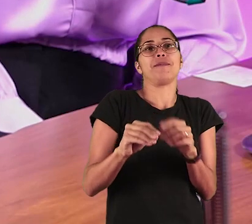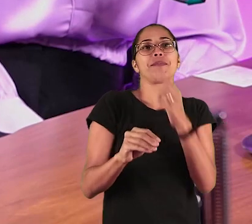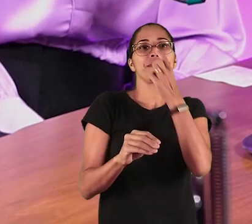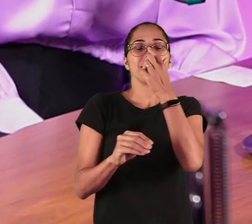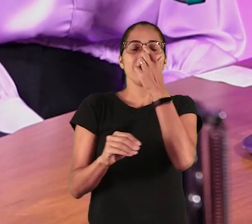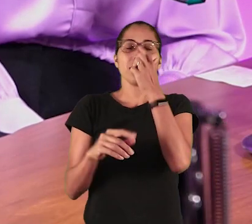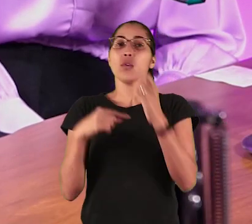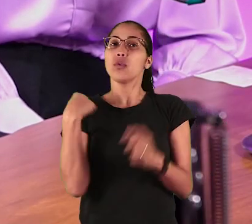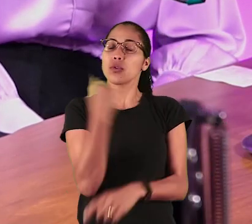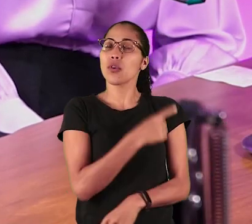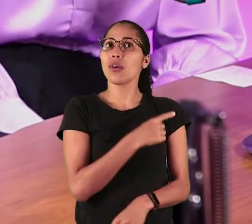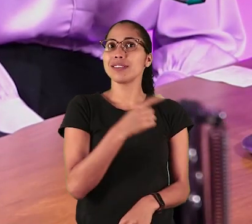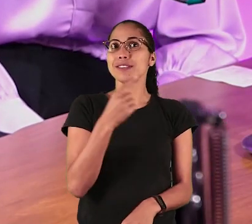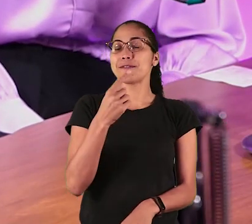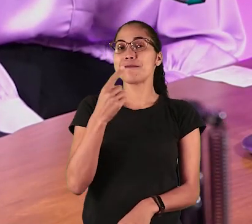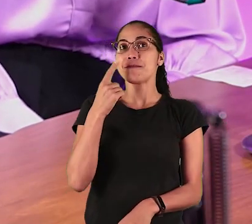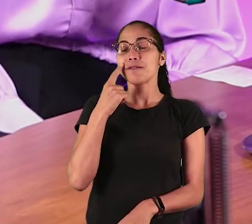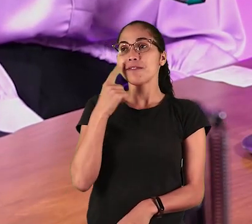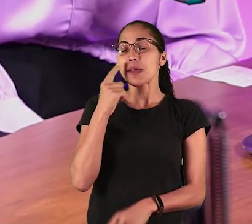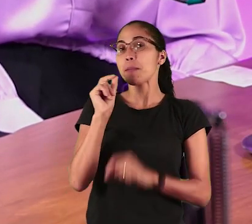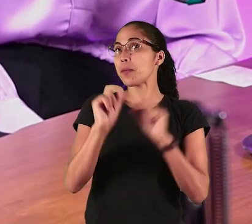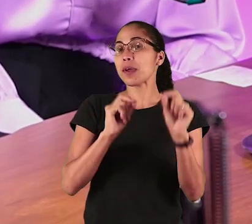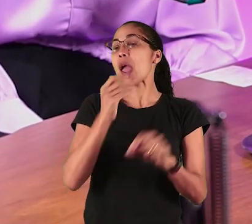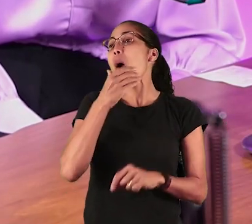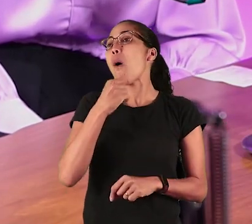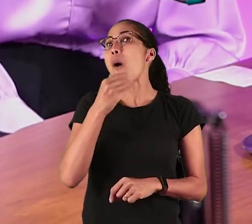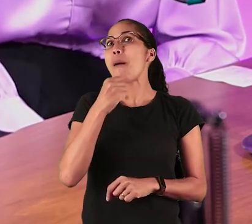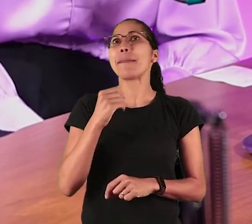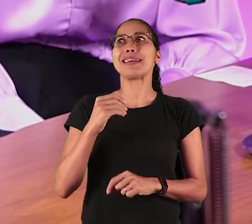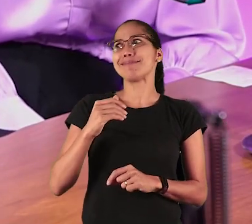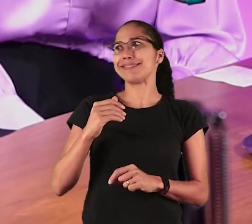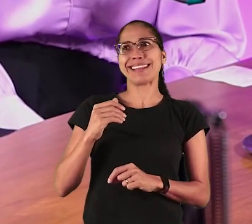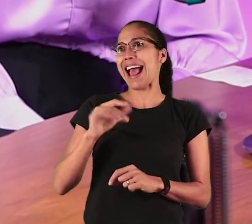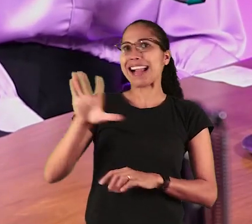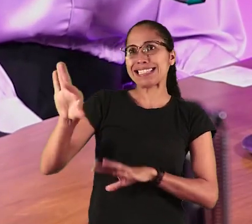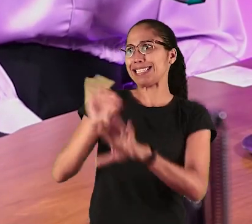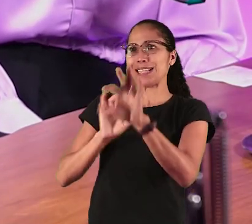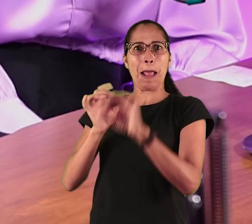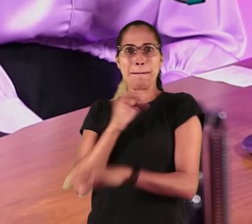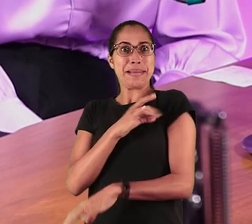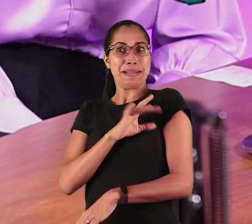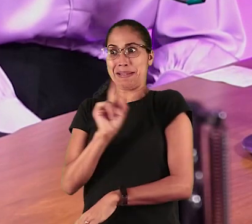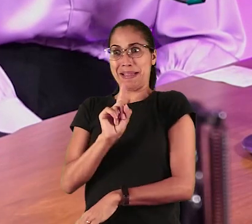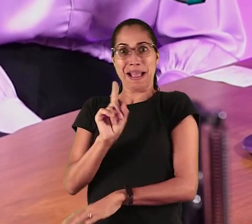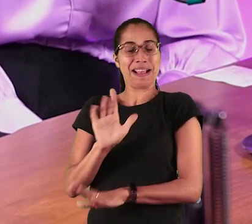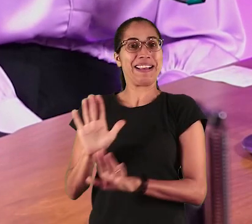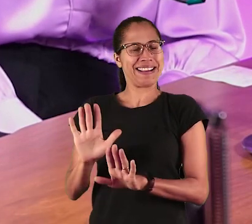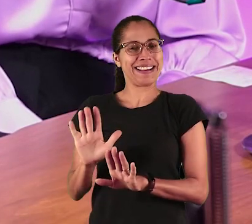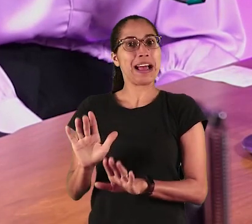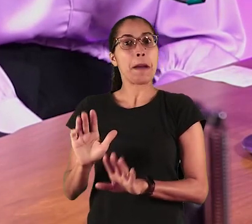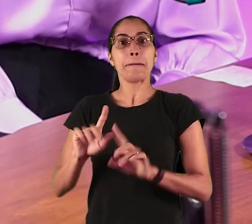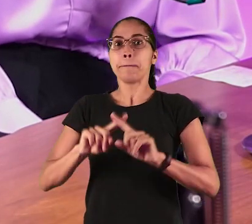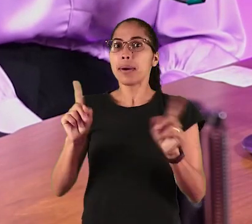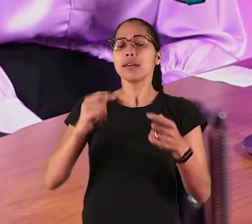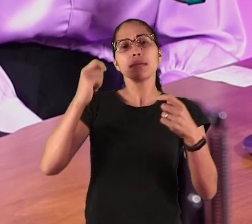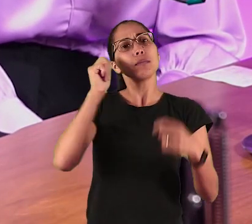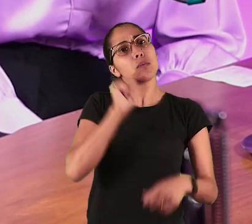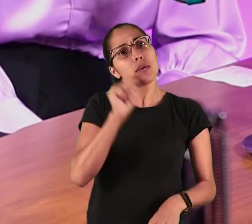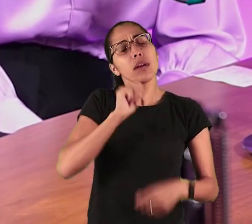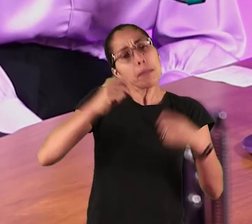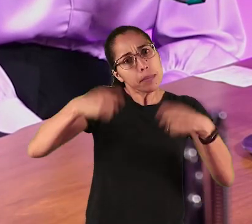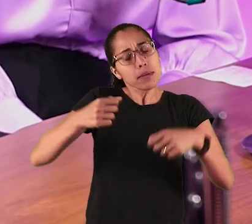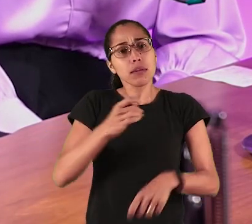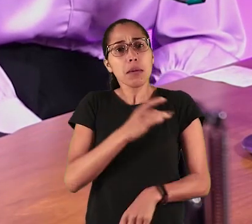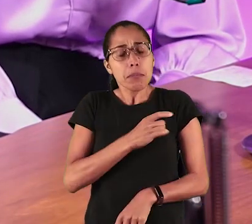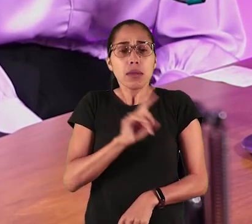a gente vê essa característica masculina mais arrojada assim para se jogar e fazer e eu acho que o quanto isso é importante para as